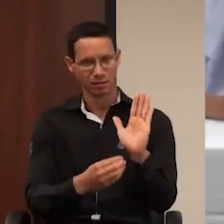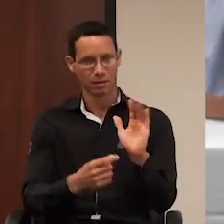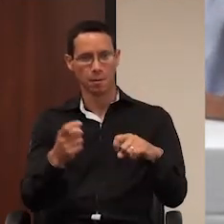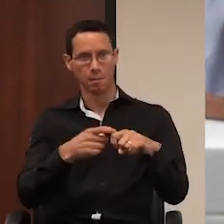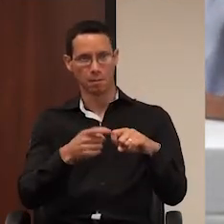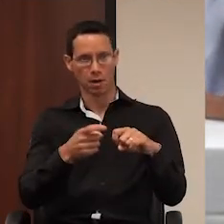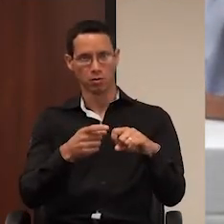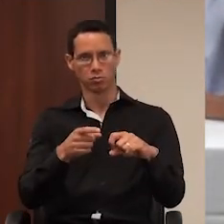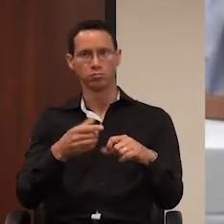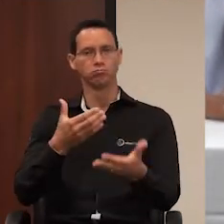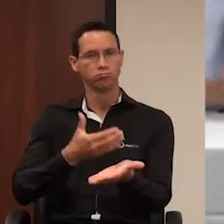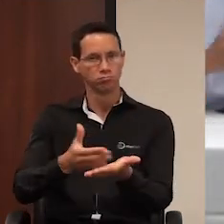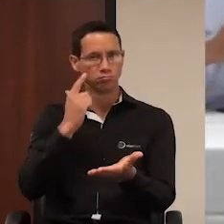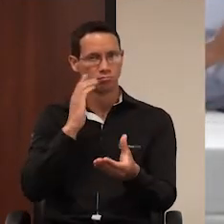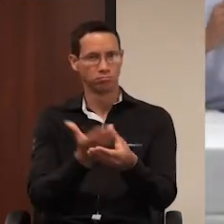ação judicial.